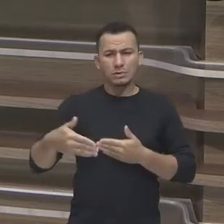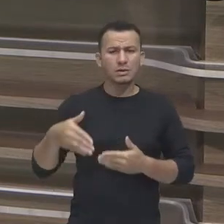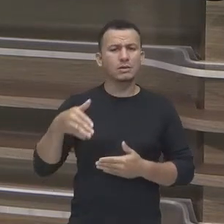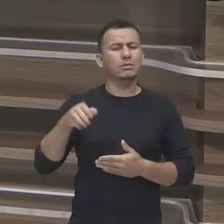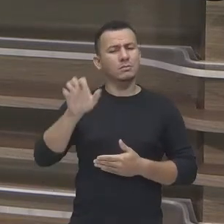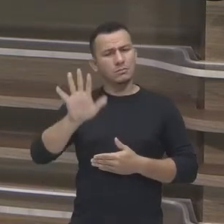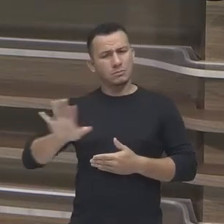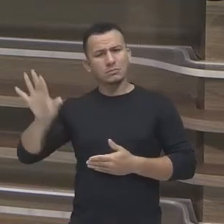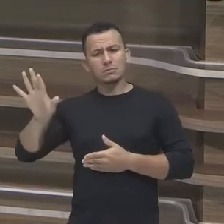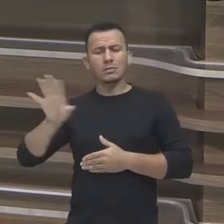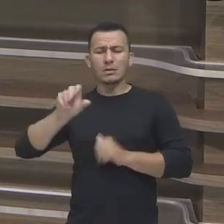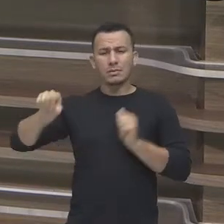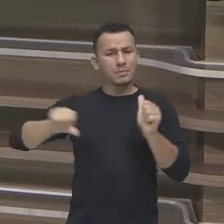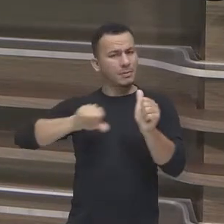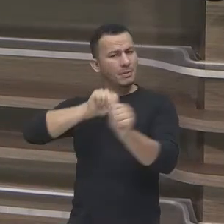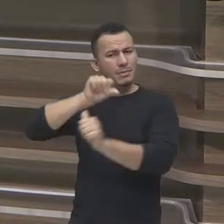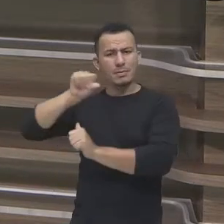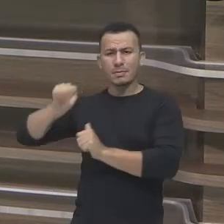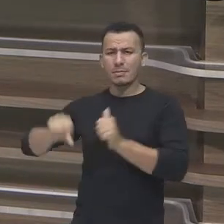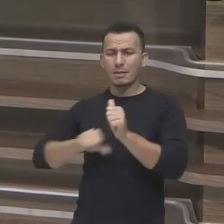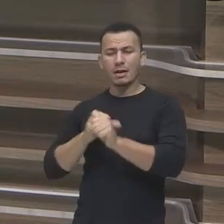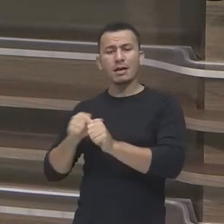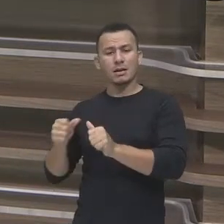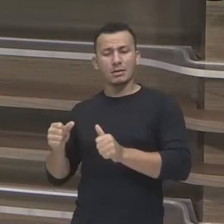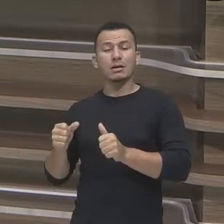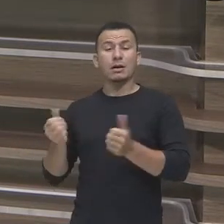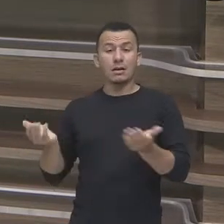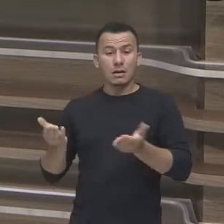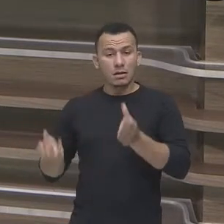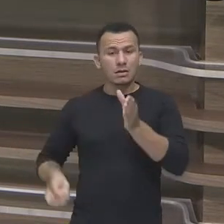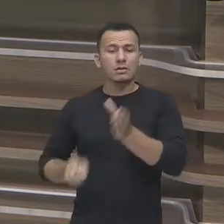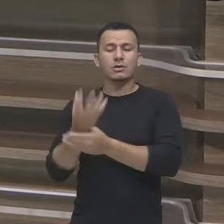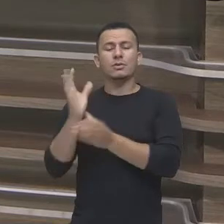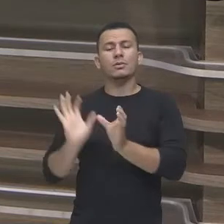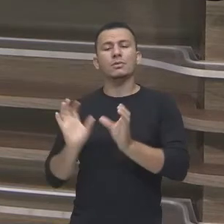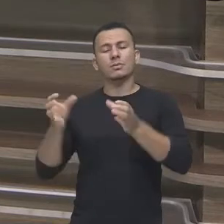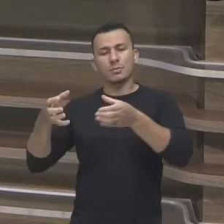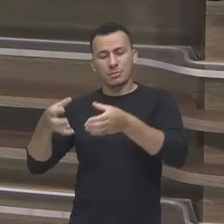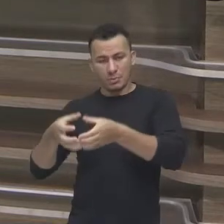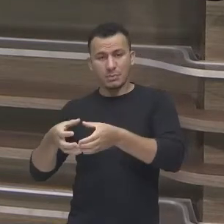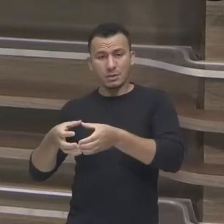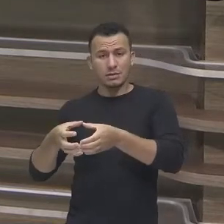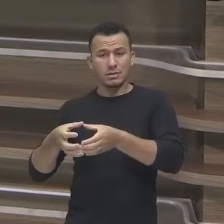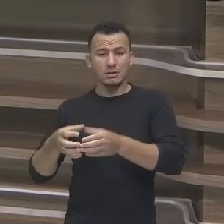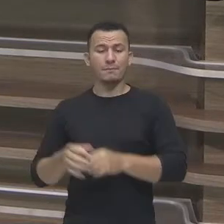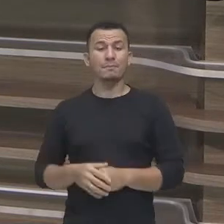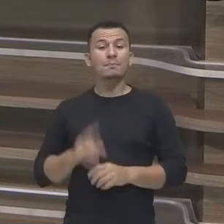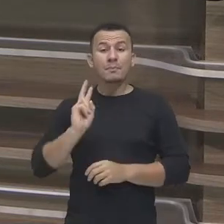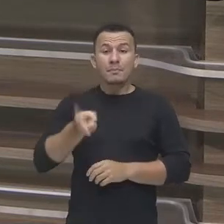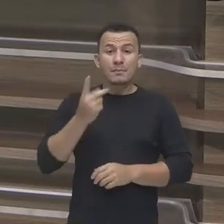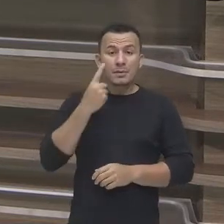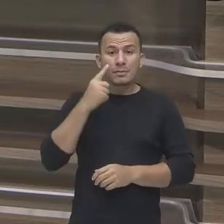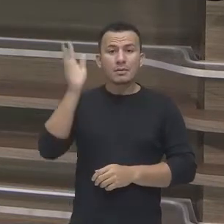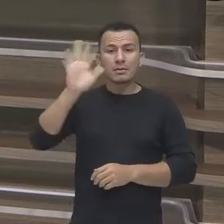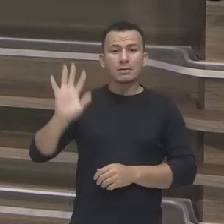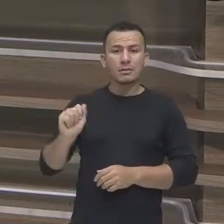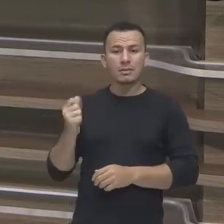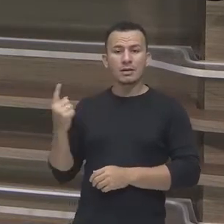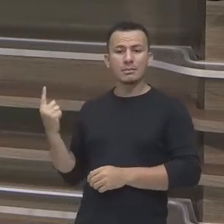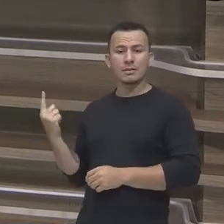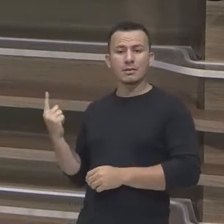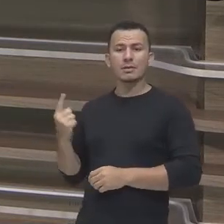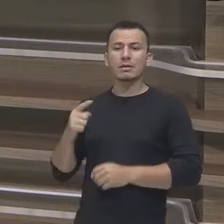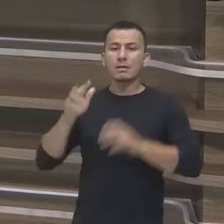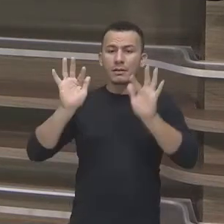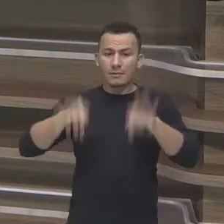Oriental e foram mudando, né, até formar o grupo de países que a gente conhece hoje em dia. E mesmo esse aqui, após a Primeira Guerra